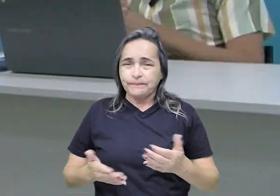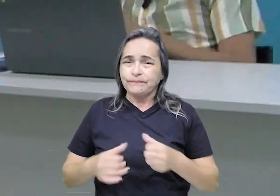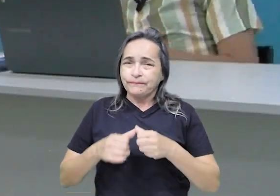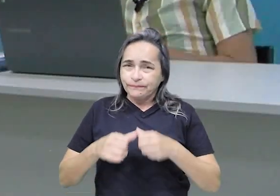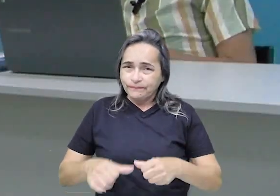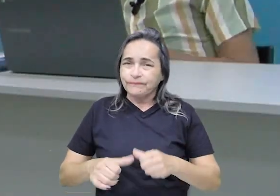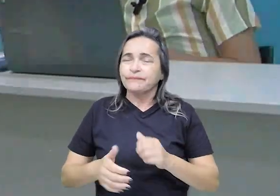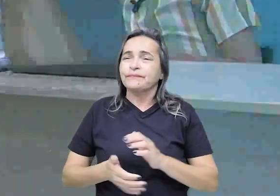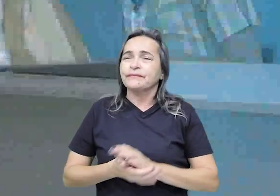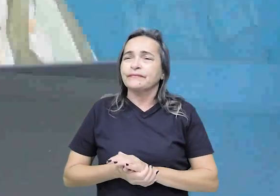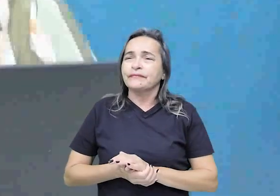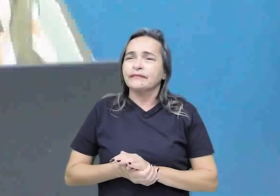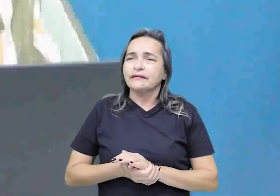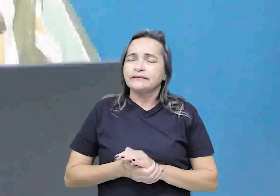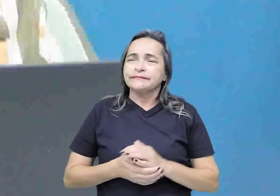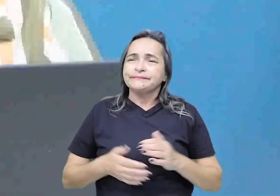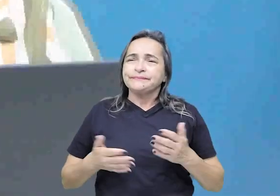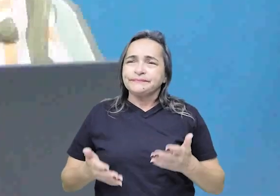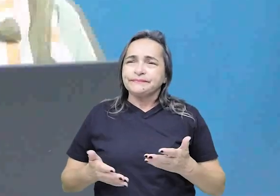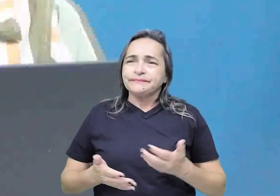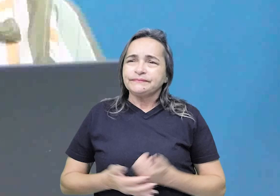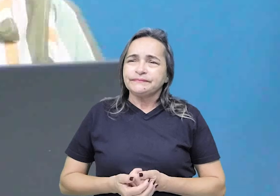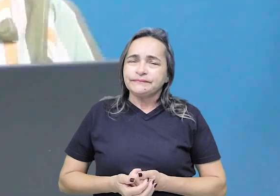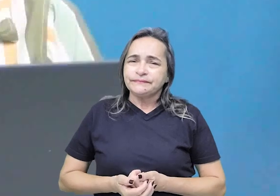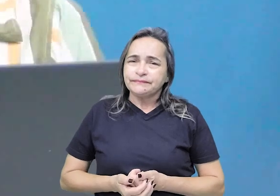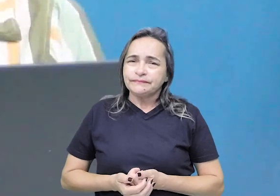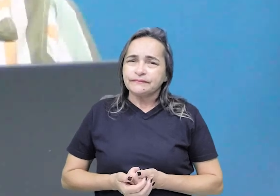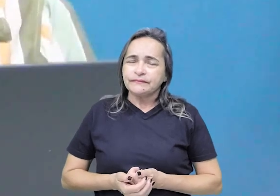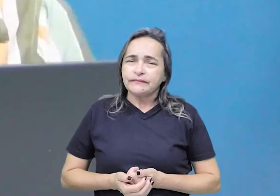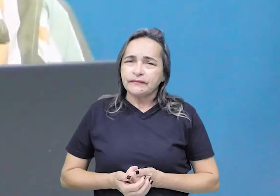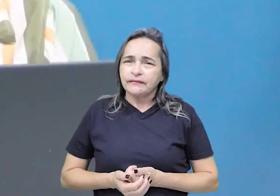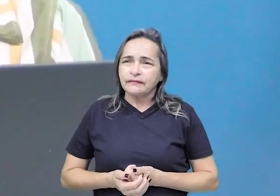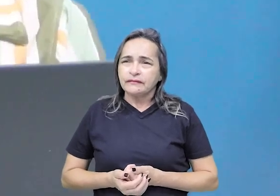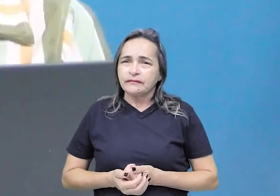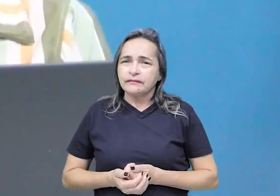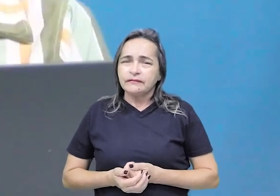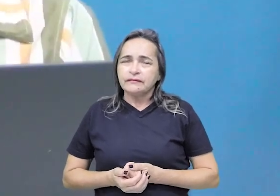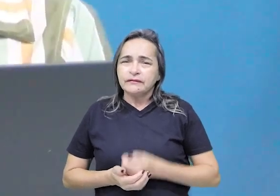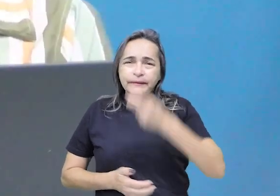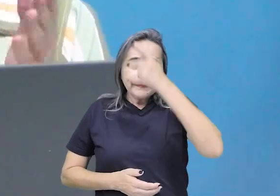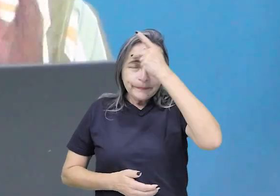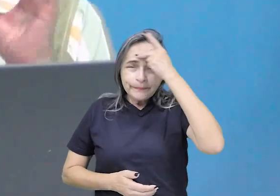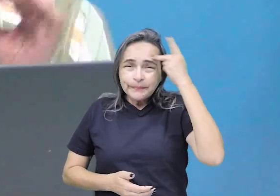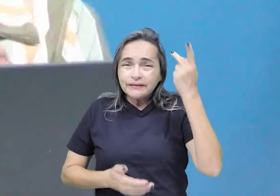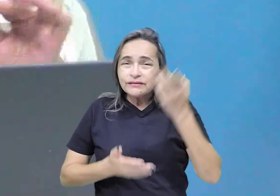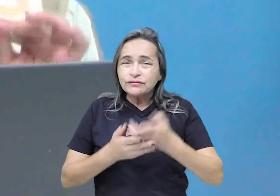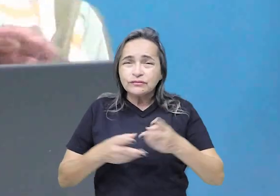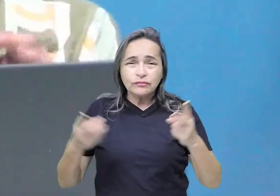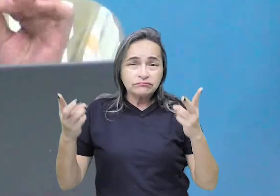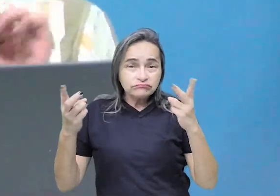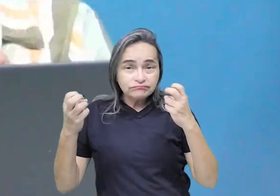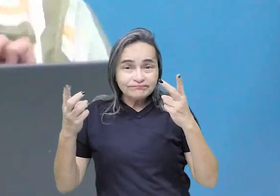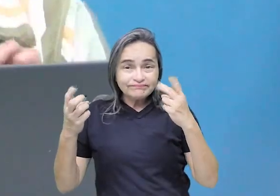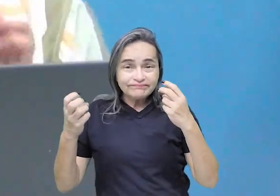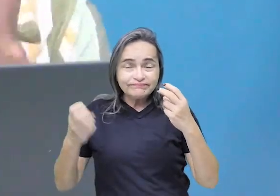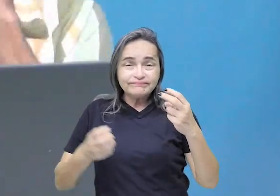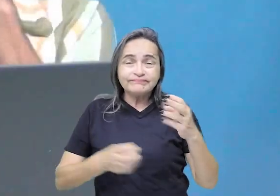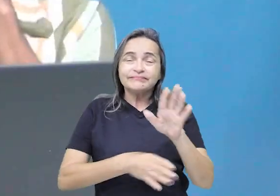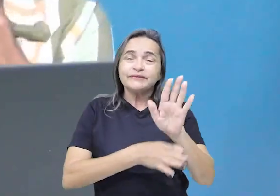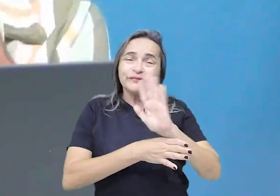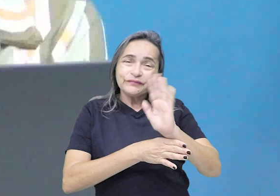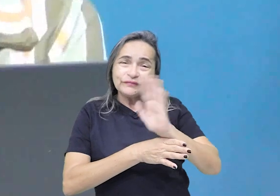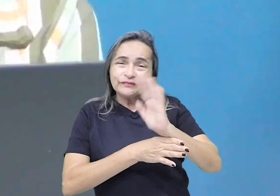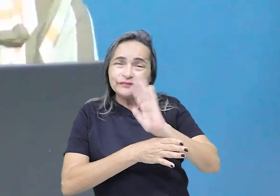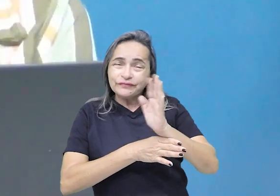Pronto, então vamos lá. Para uma pessoa que está assistindo filme na Netflix